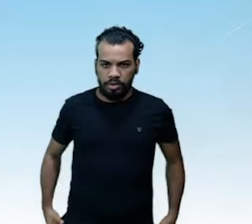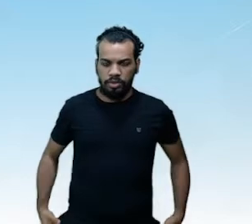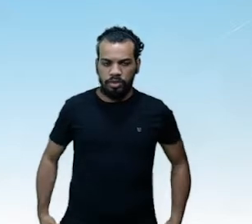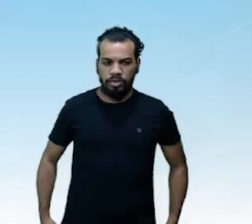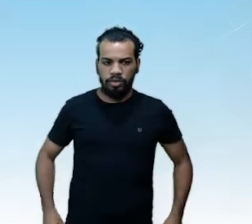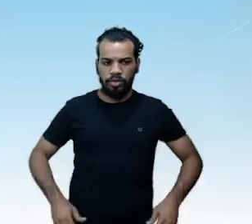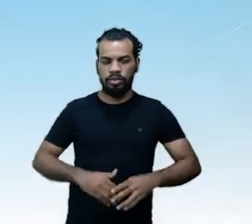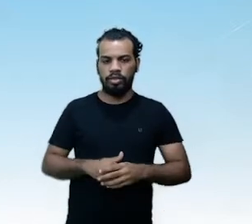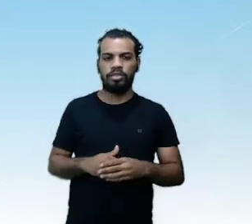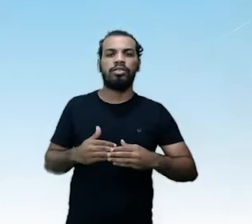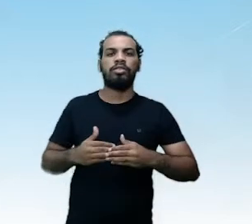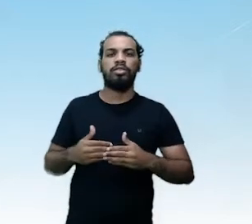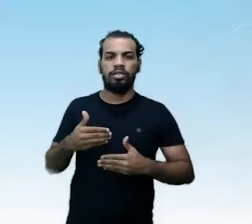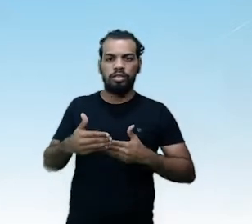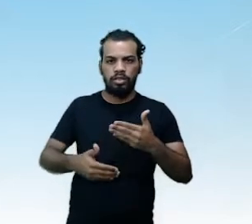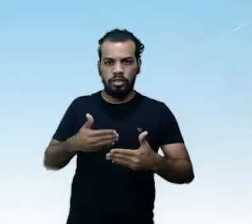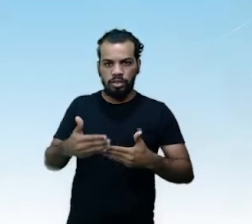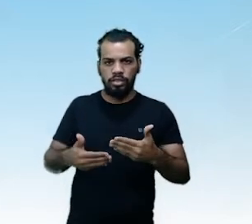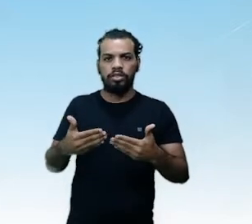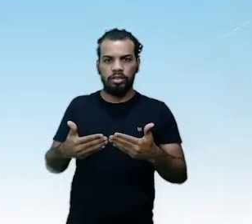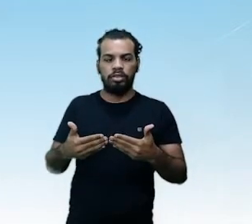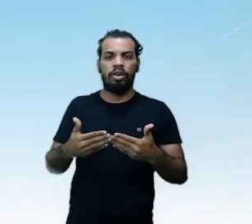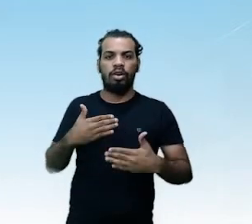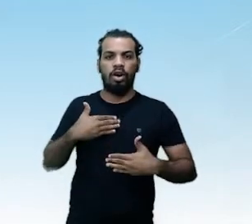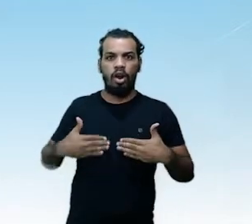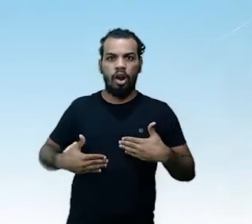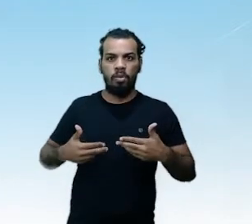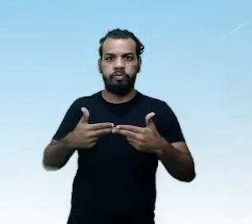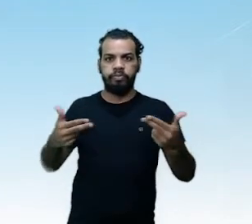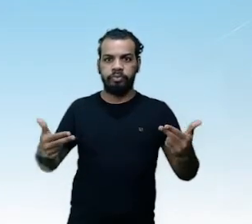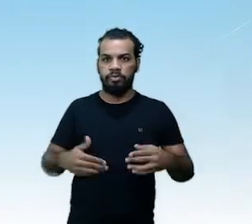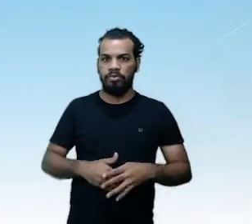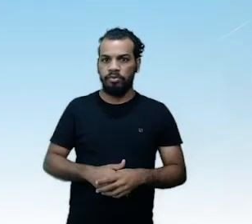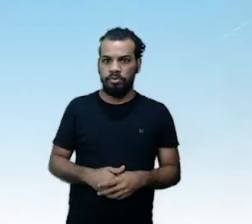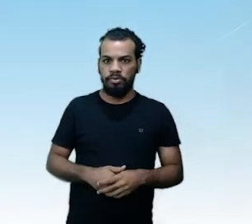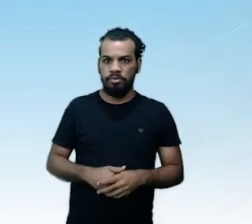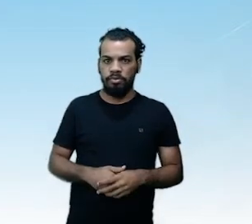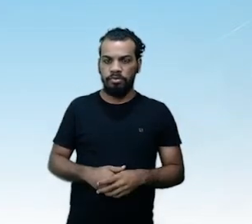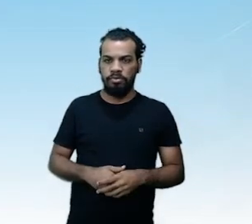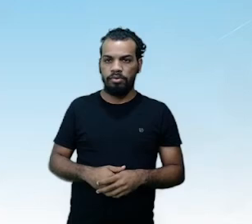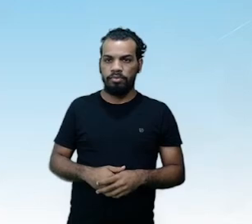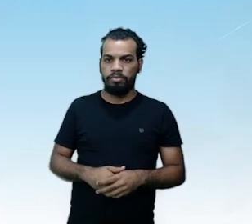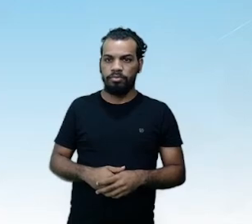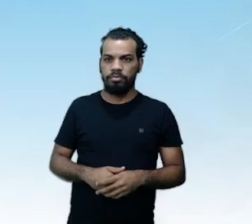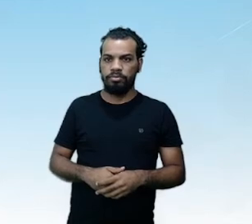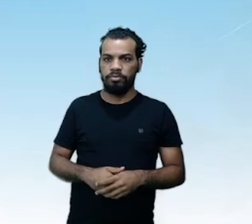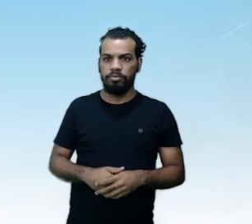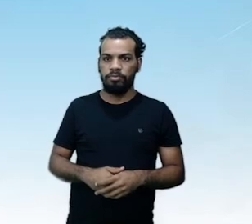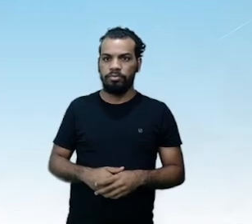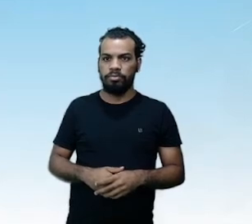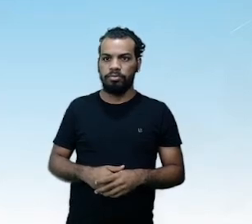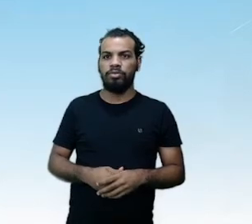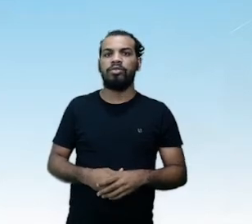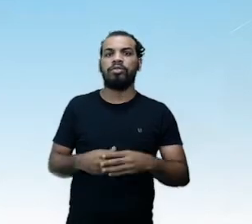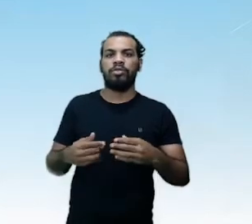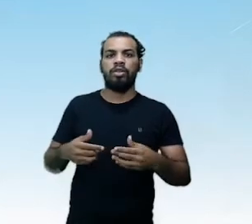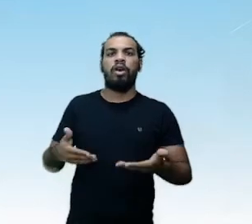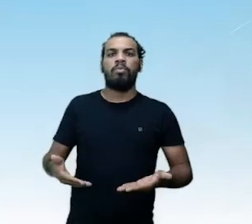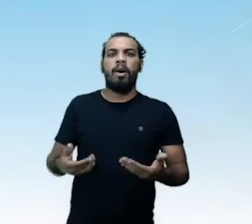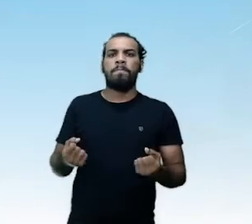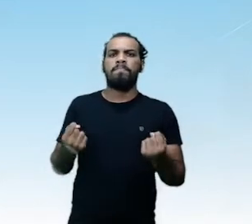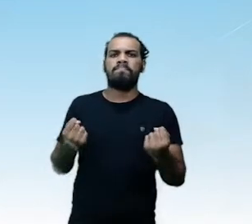né, que vai levantar muitos corpos. Por exemplo, as rodanas elas são usadas para erguer os objetos que são